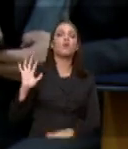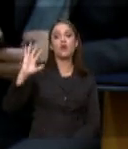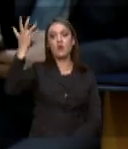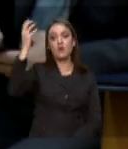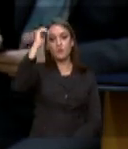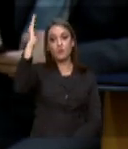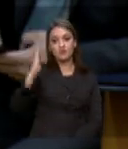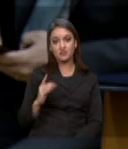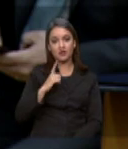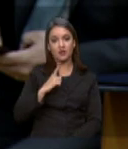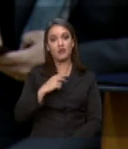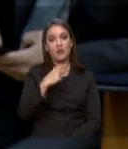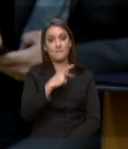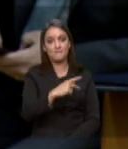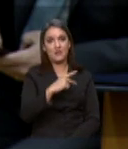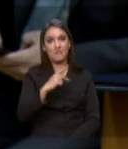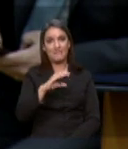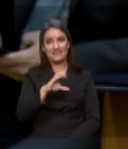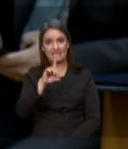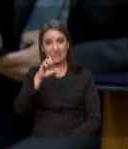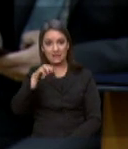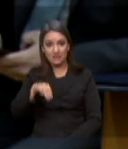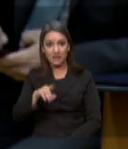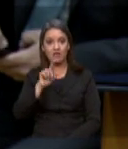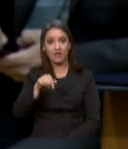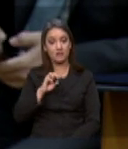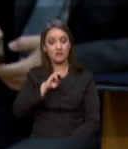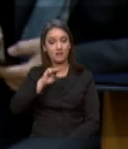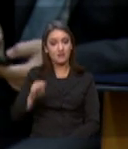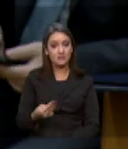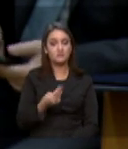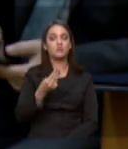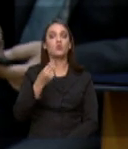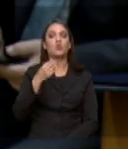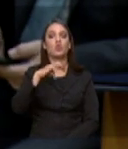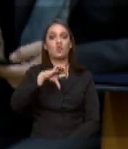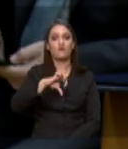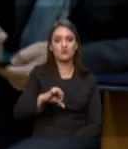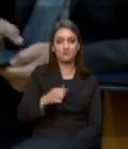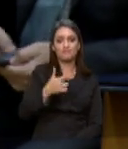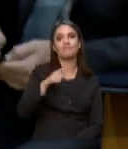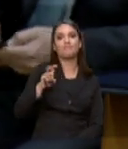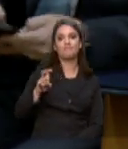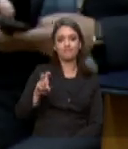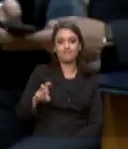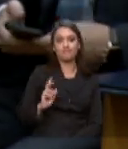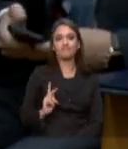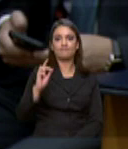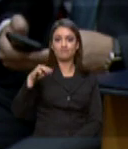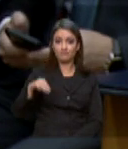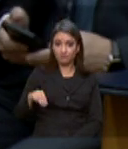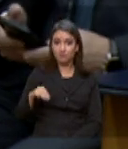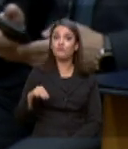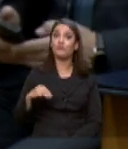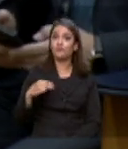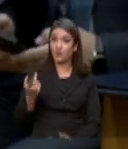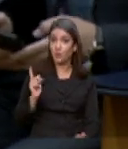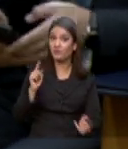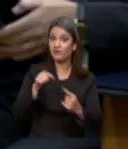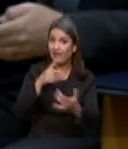brasileira prevista pela Política Nacional de Mudança do Clima, de 3.925 km², que deveria ter sido atingida